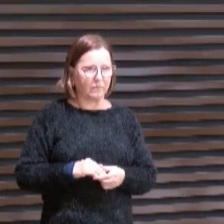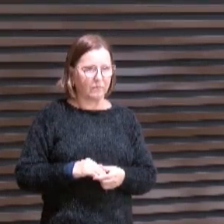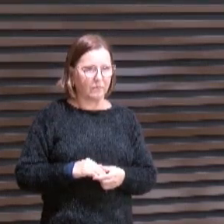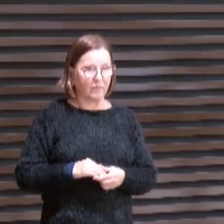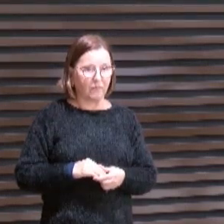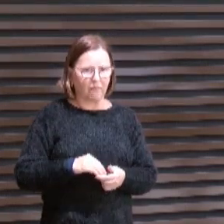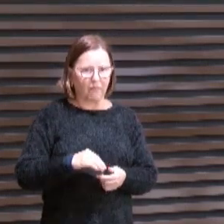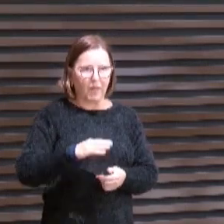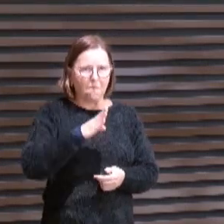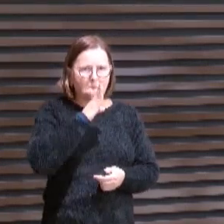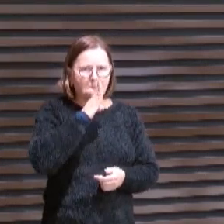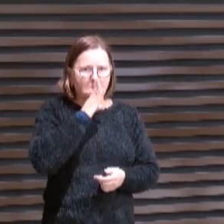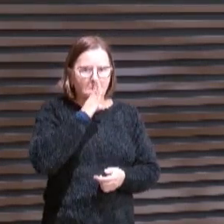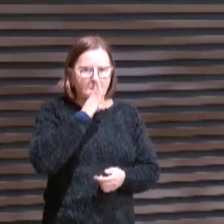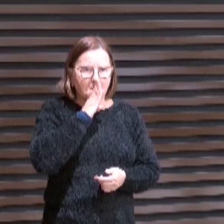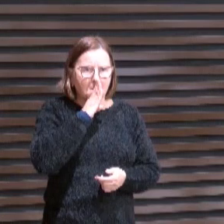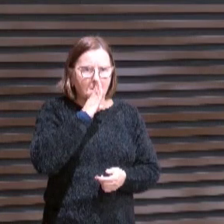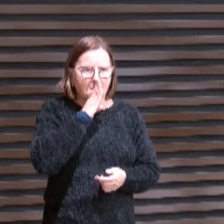Silêncio profundo.